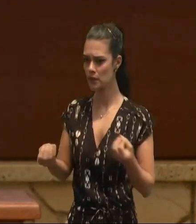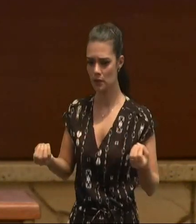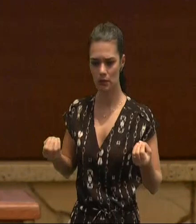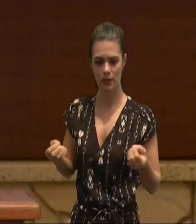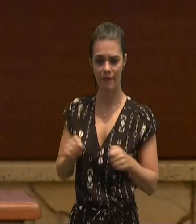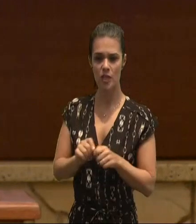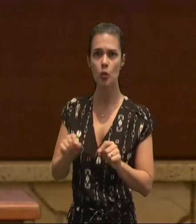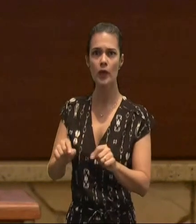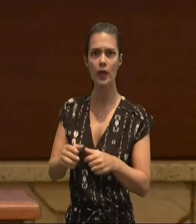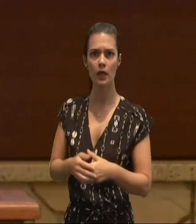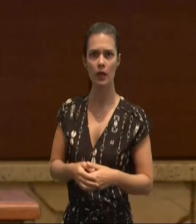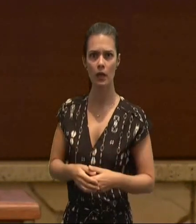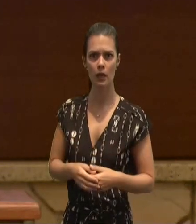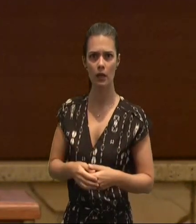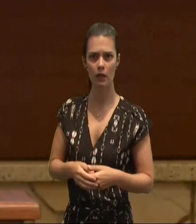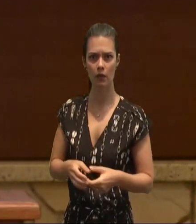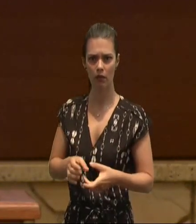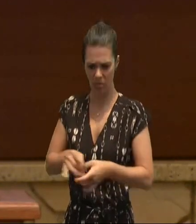fazer?